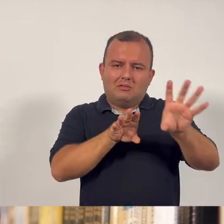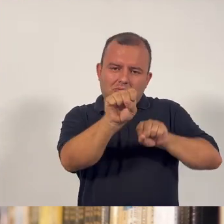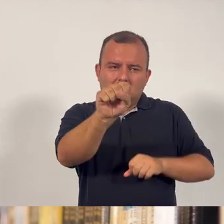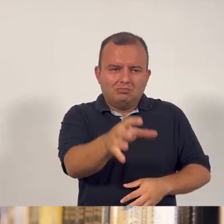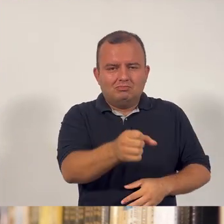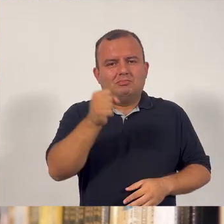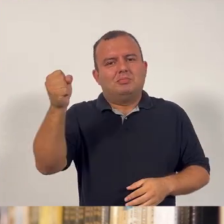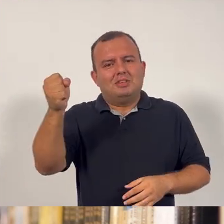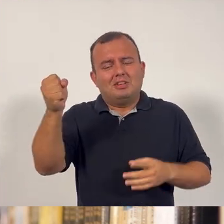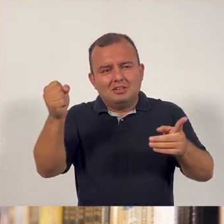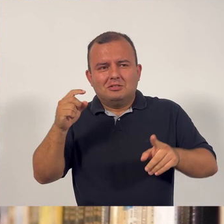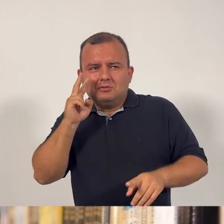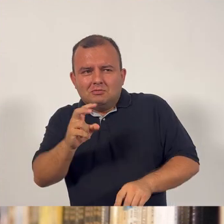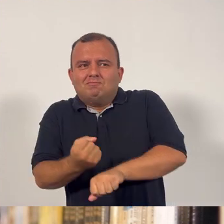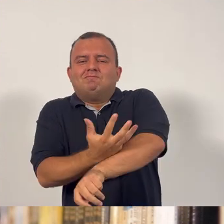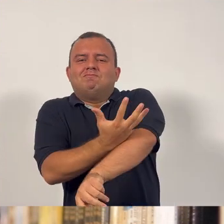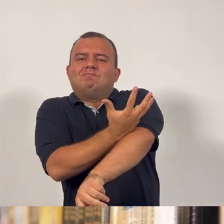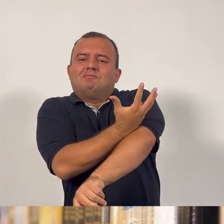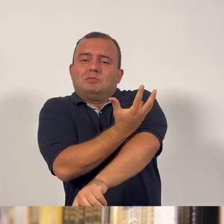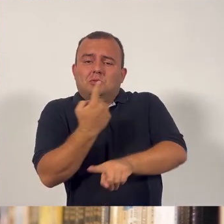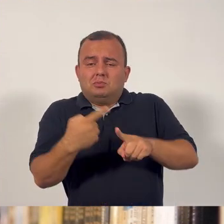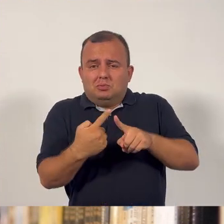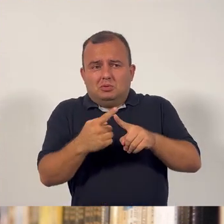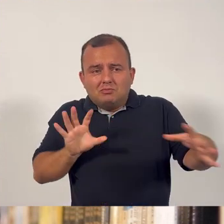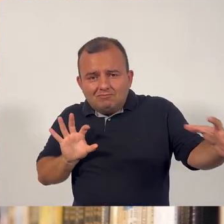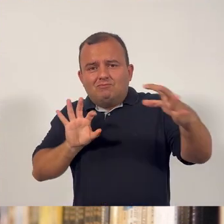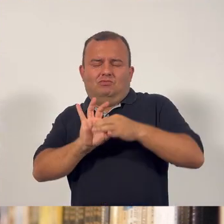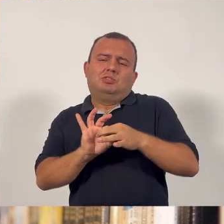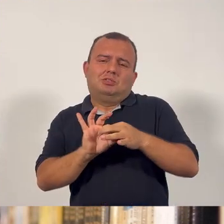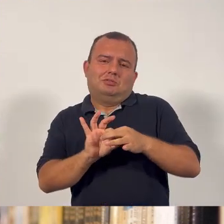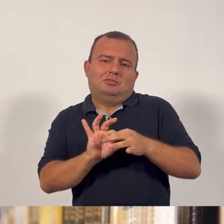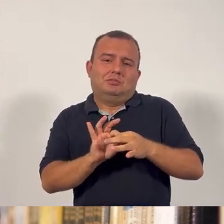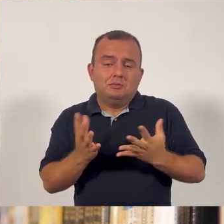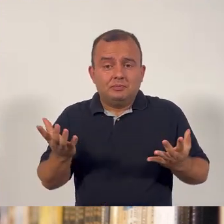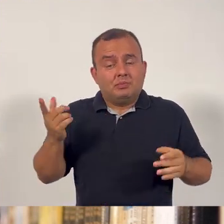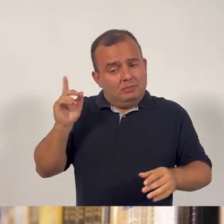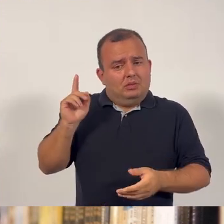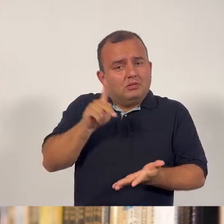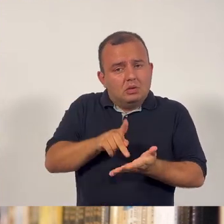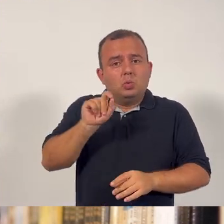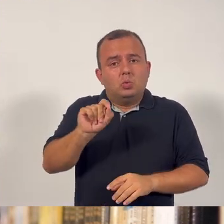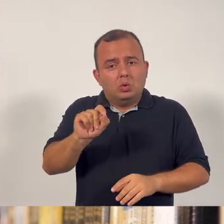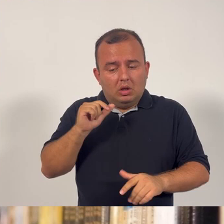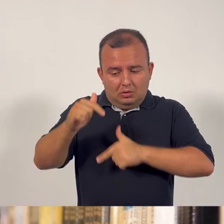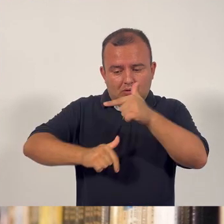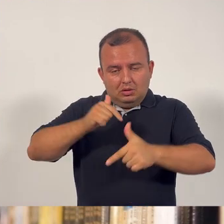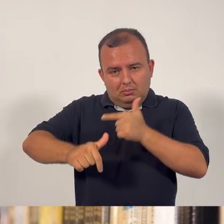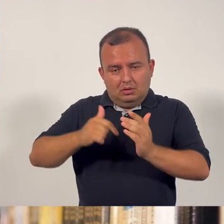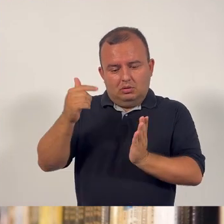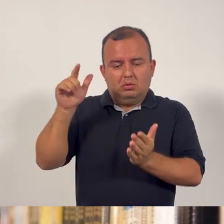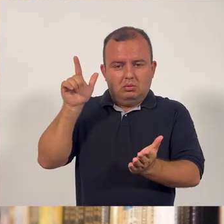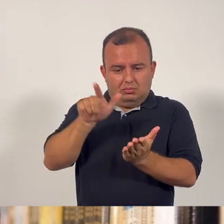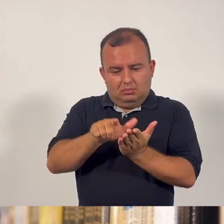o certificado. E é emocionante, porque a gente faz parte dali daquela história, né? Na verdade, a Univali foi o meu